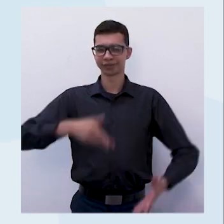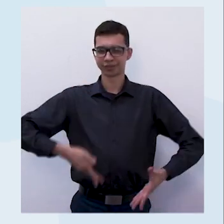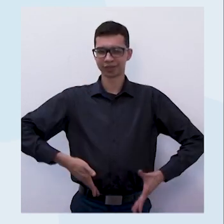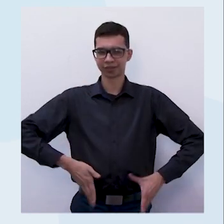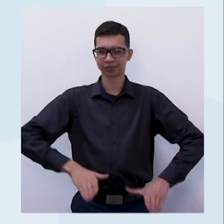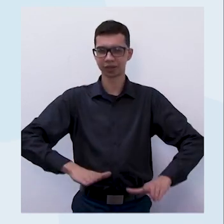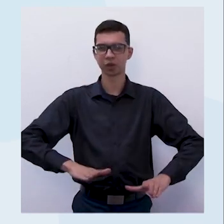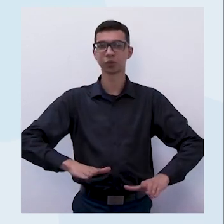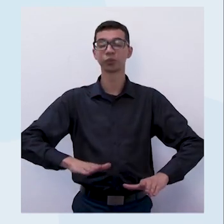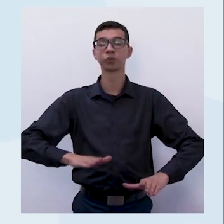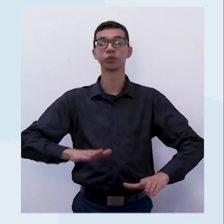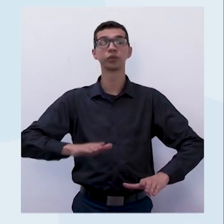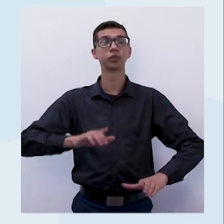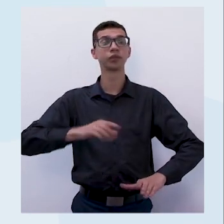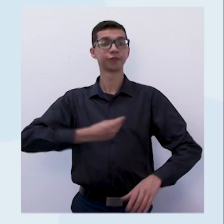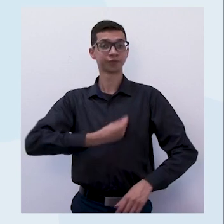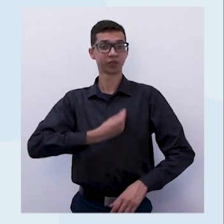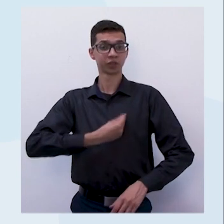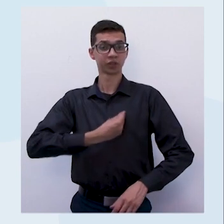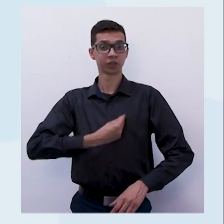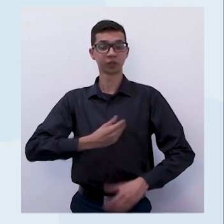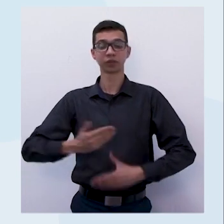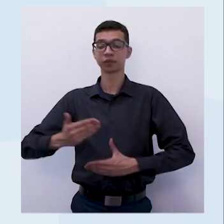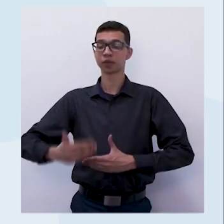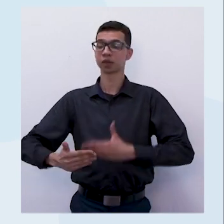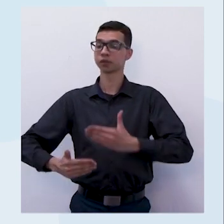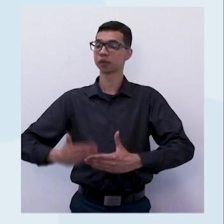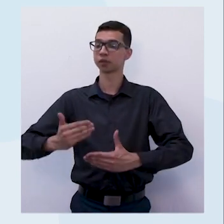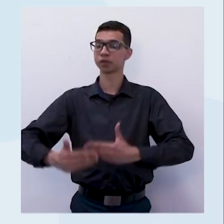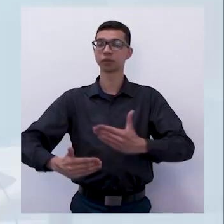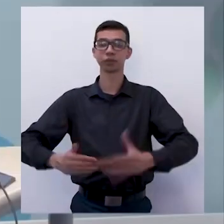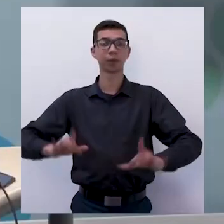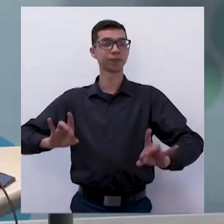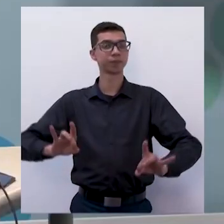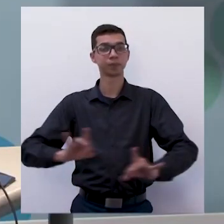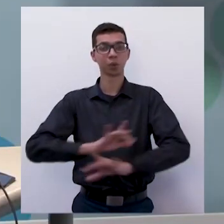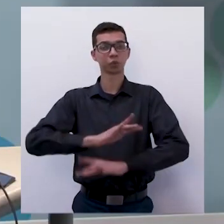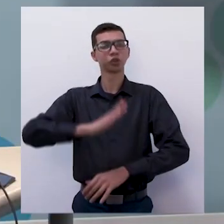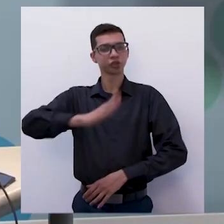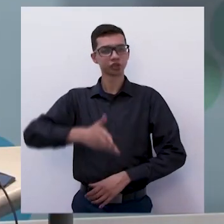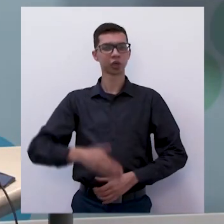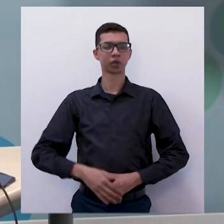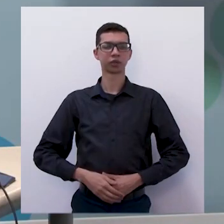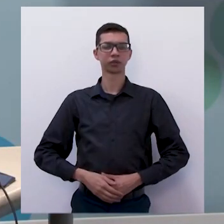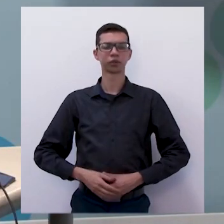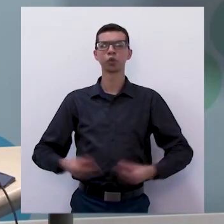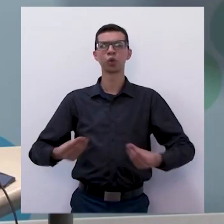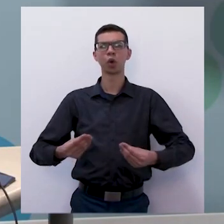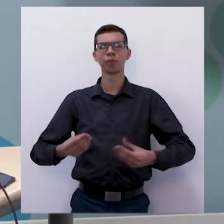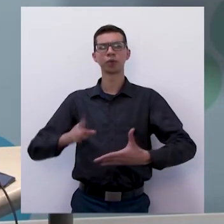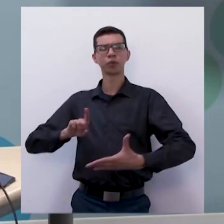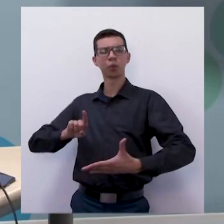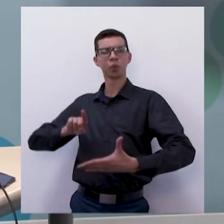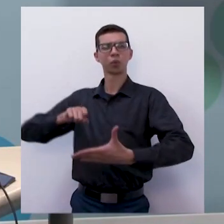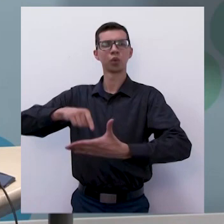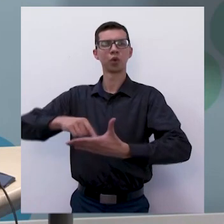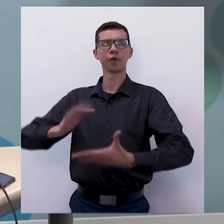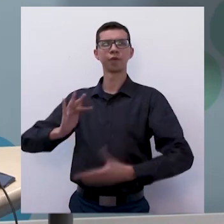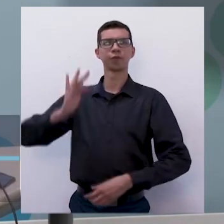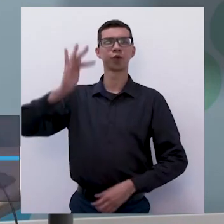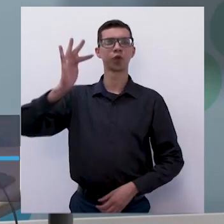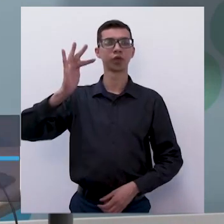nascimento? E esse destino é a guerra. Como você se sentiria, né? Quando a gente pensa em guerras, a gente já pensa